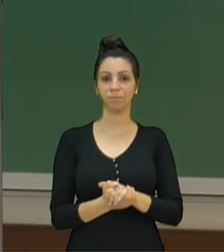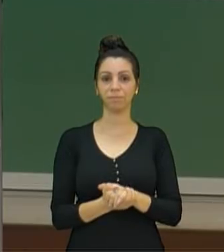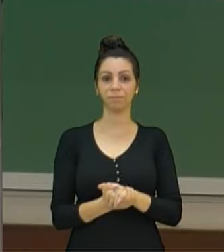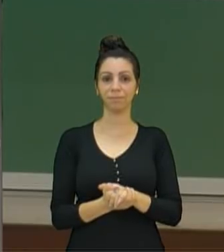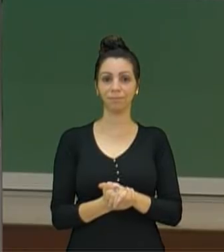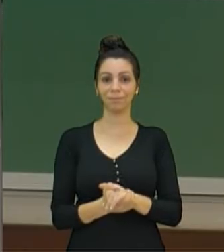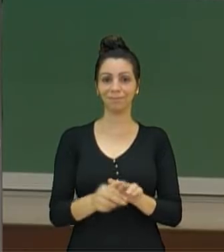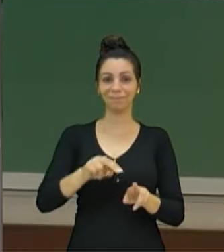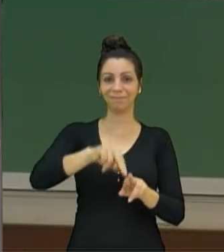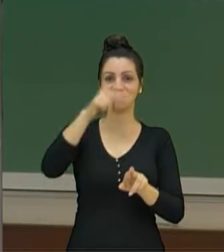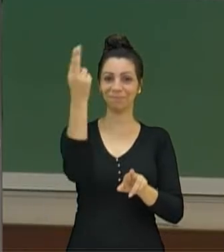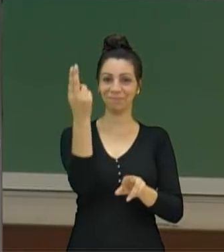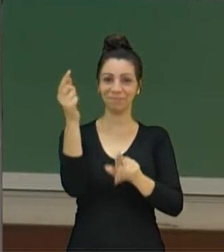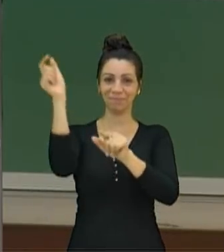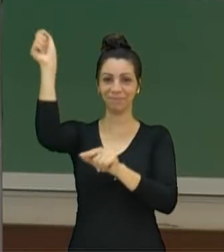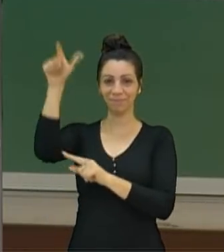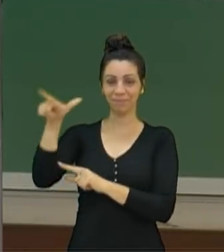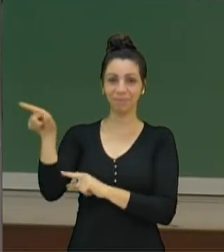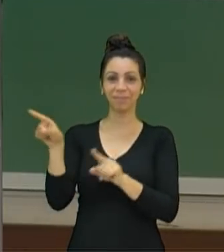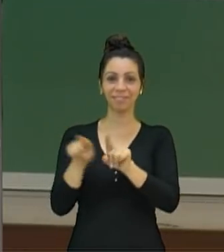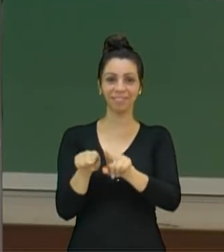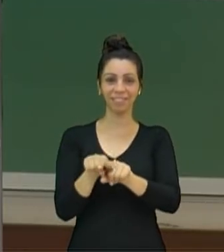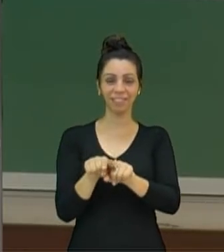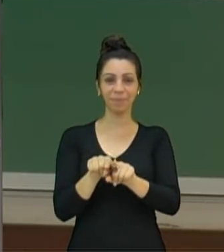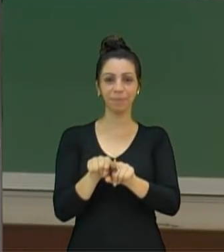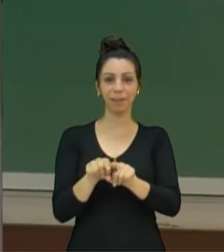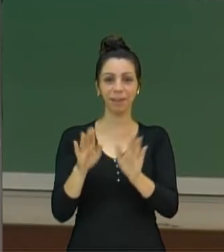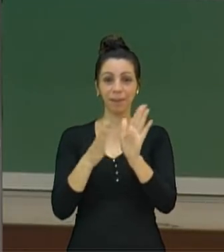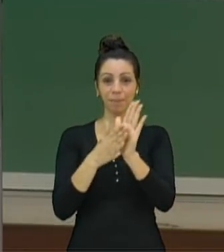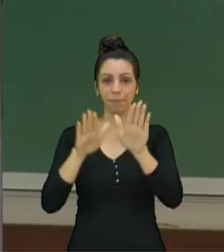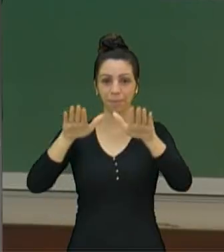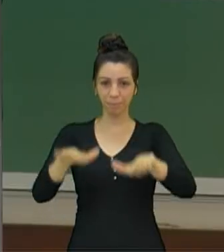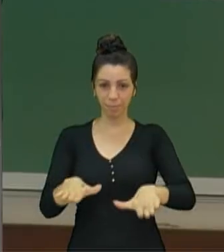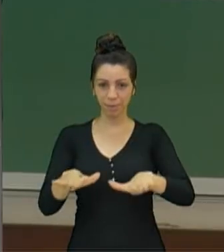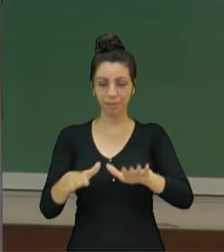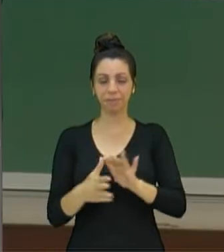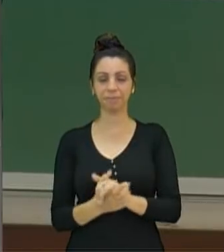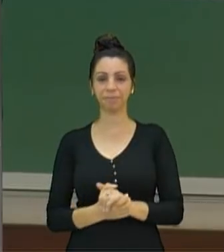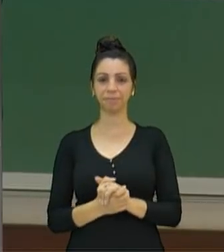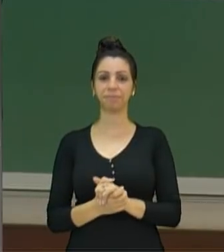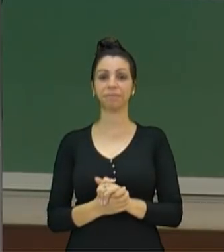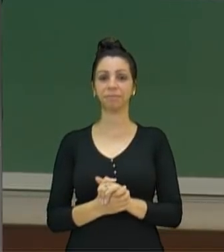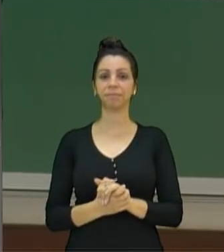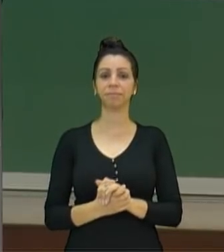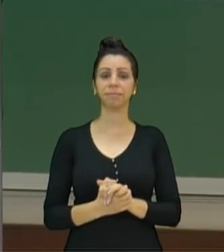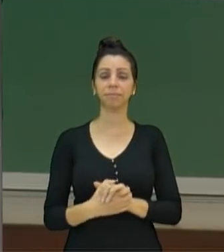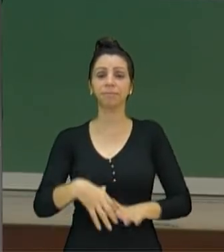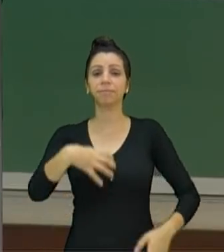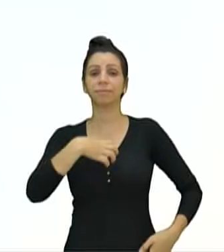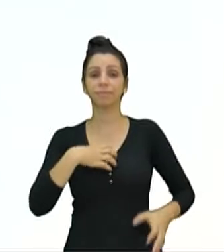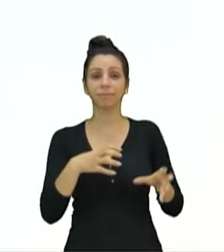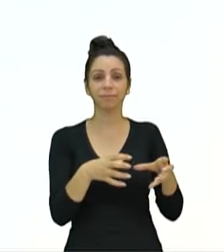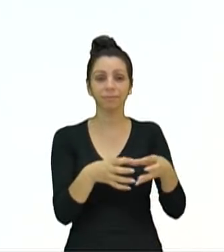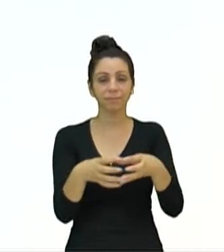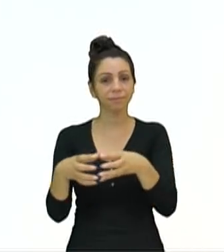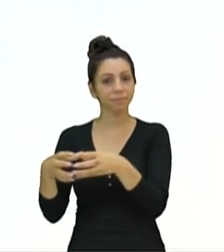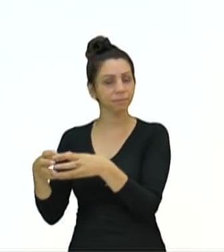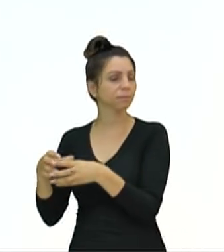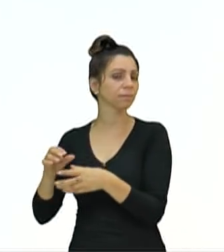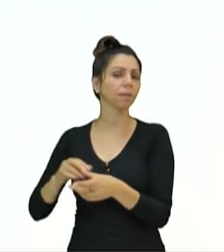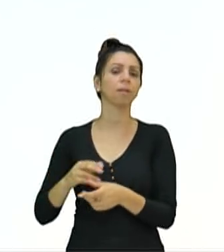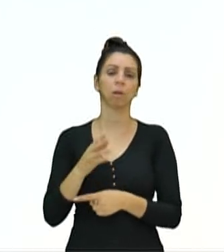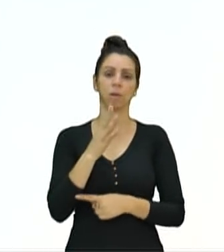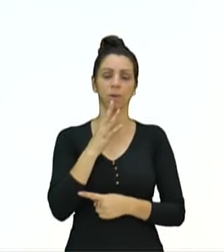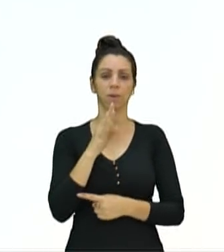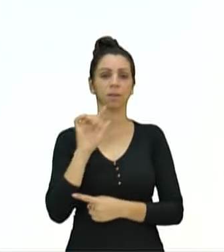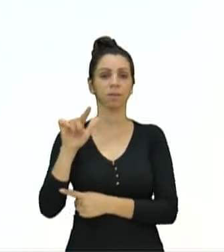o salto em parada de mão. E em estilos, esses estilos a gente já conhece dos outros esportes que